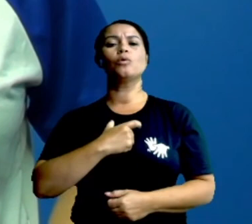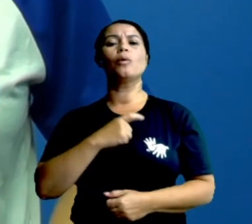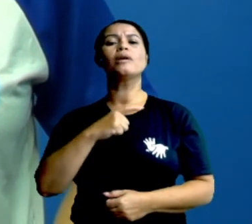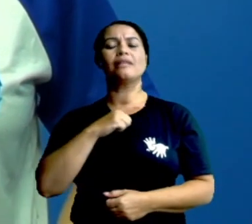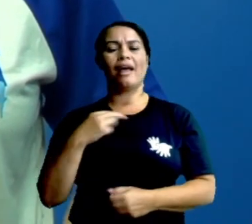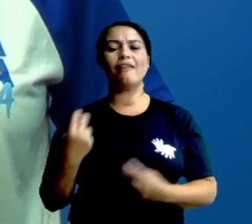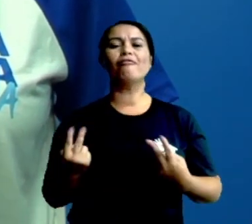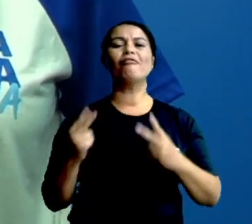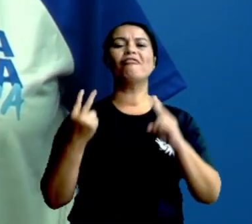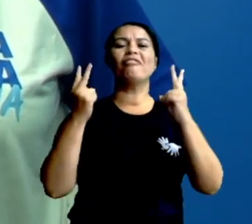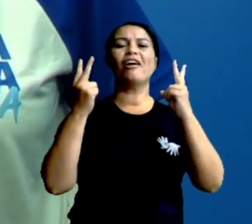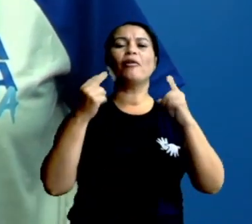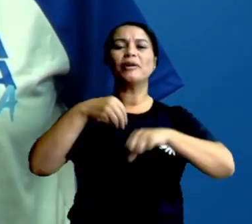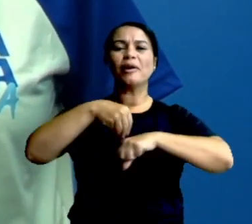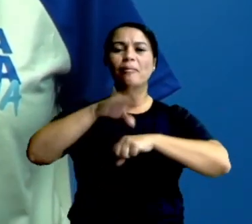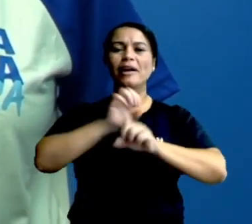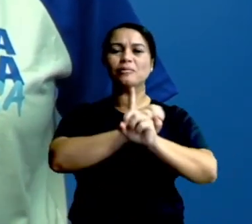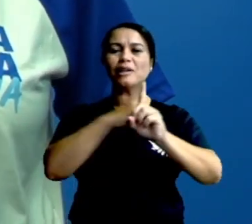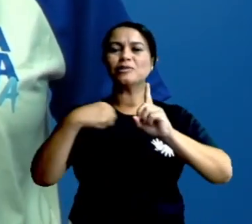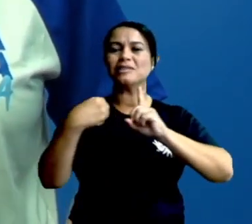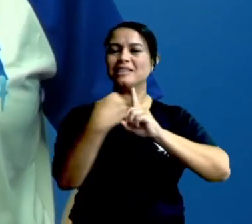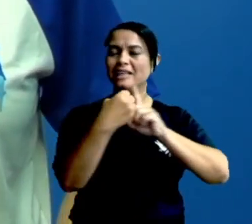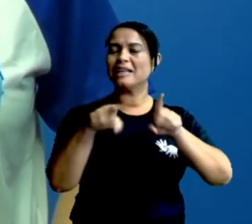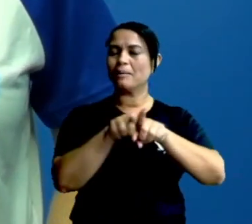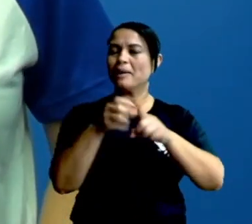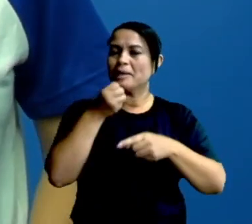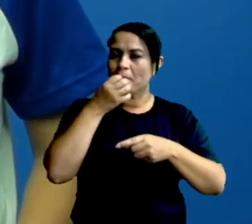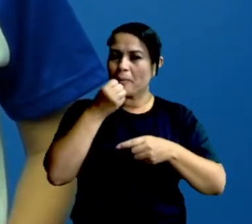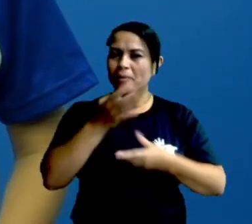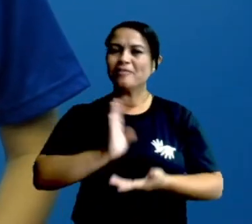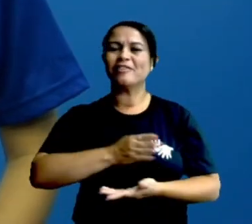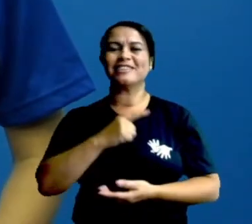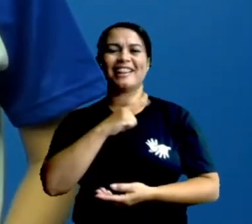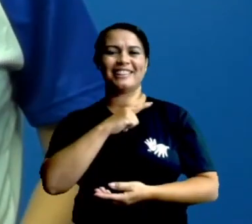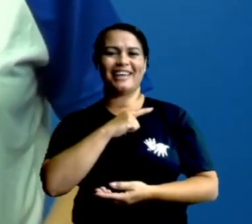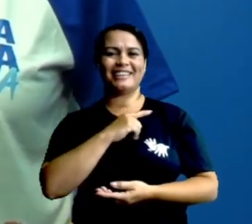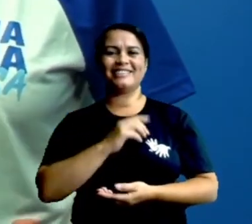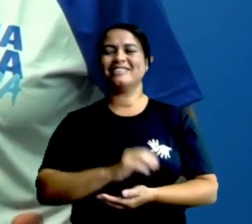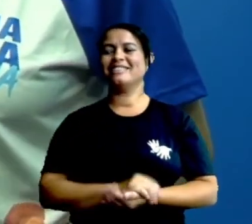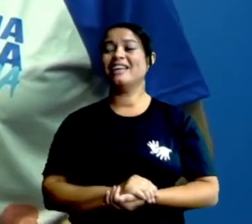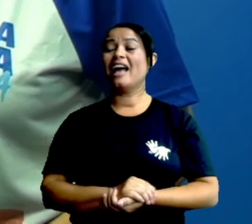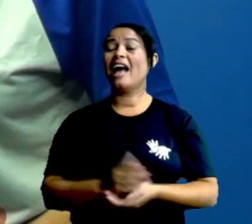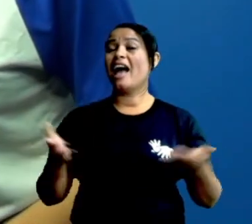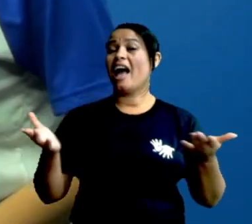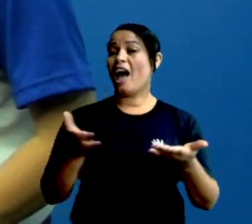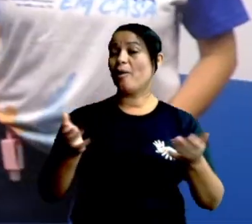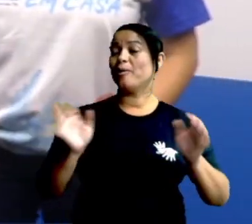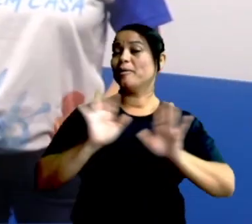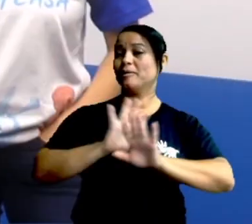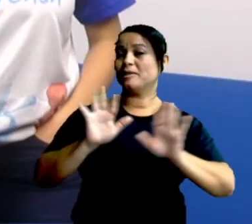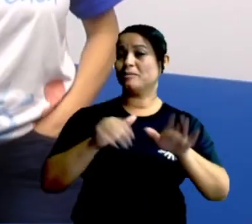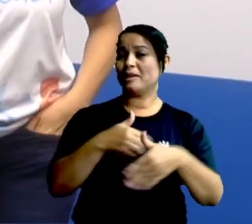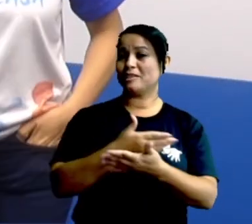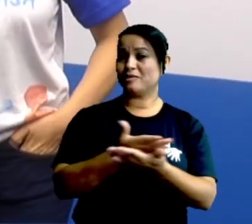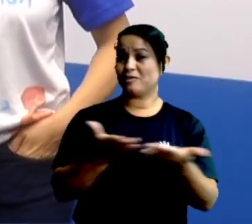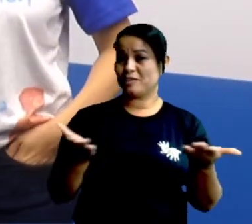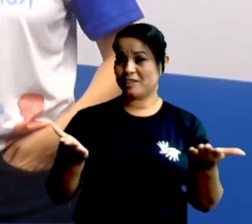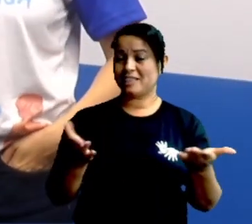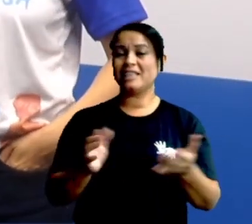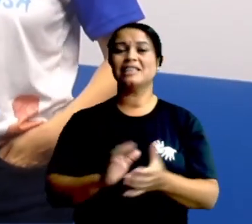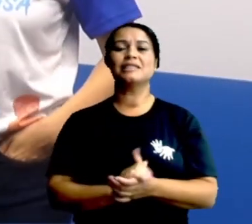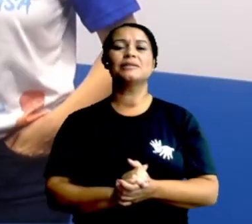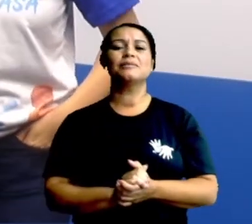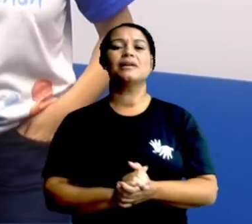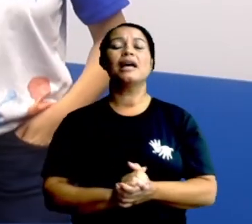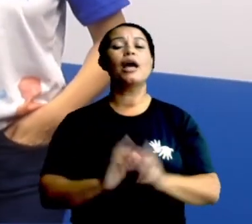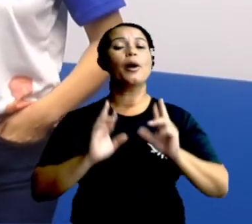você é, o que você passa para a sociedade de bom que você tem, tá bom? Então agora eu me despeço de vocês